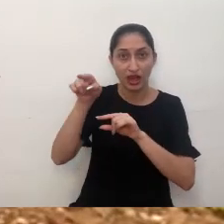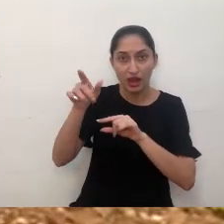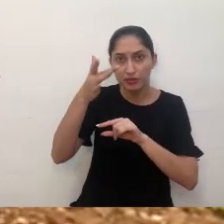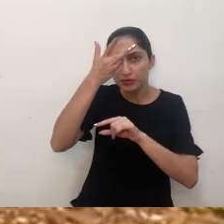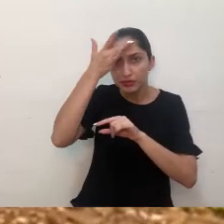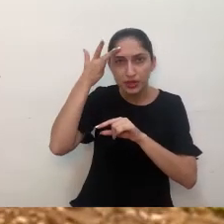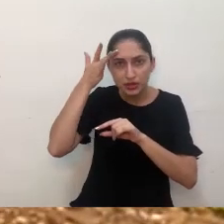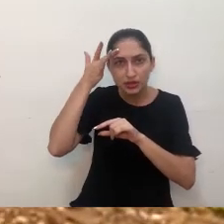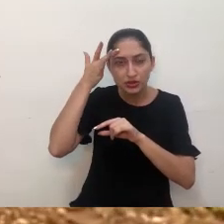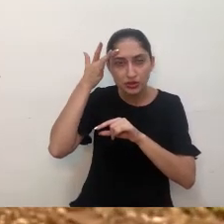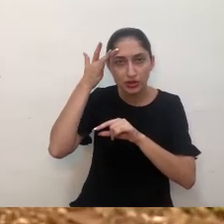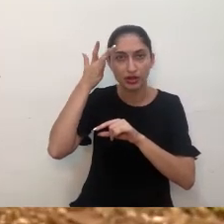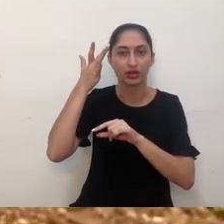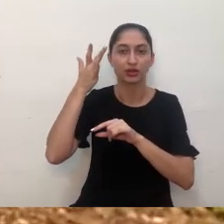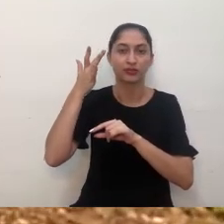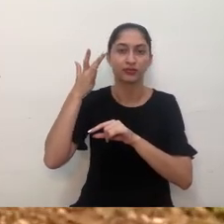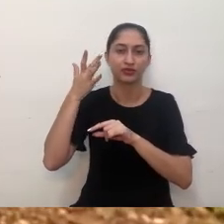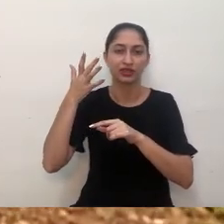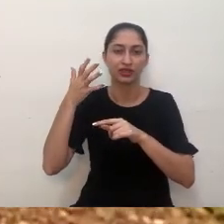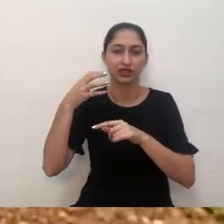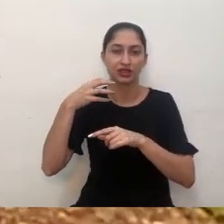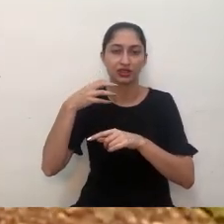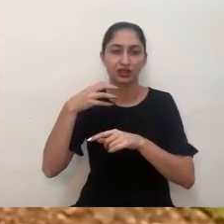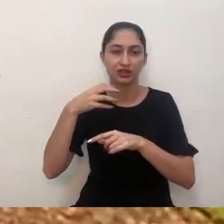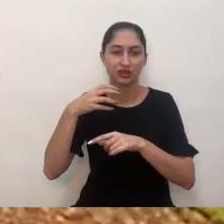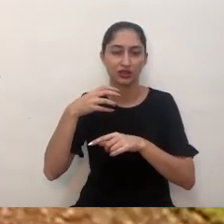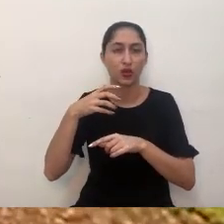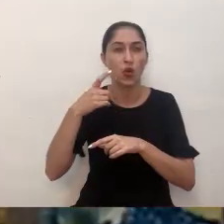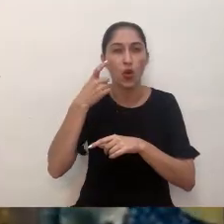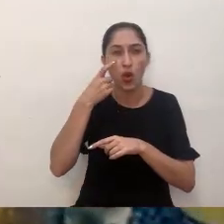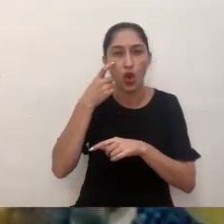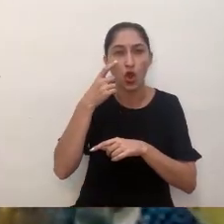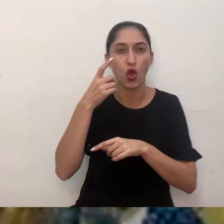outro. É que chama olho gordo. Roda